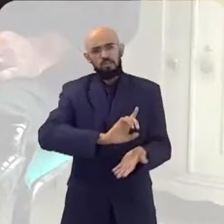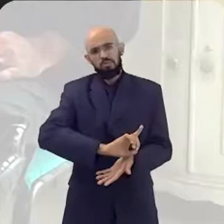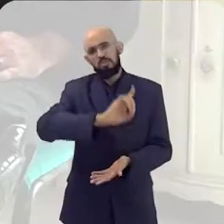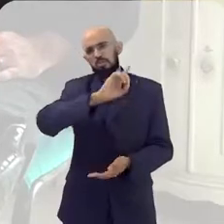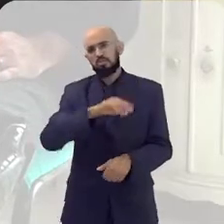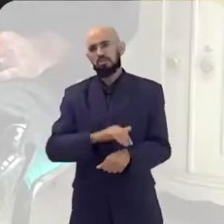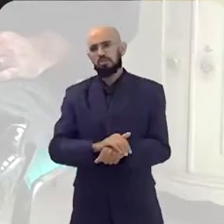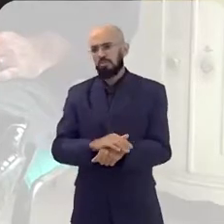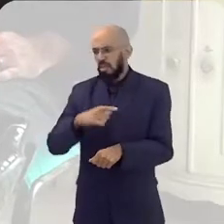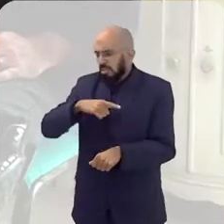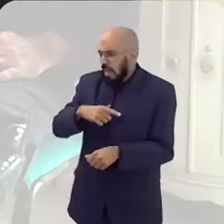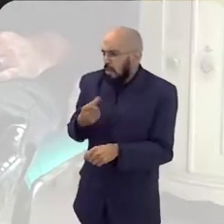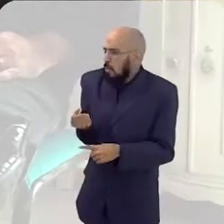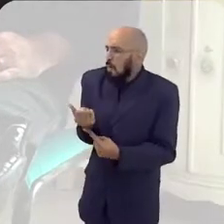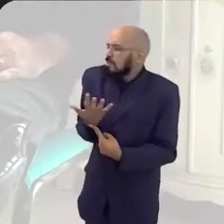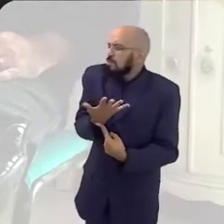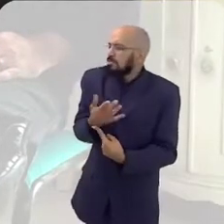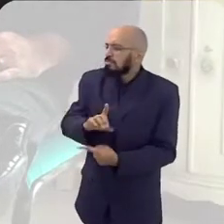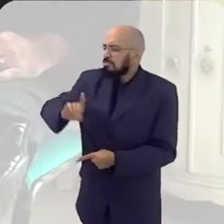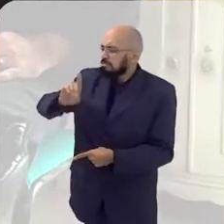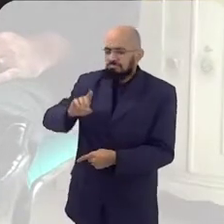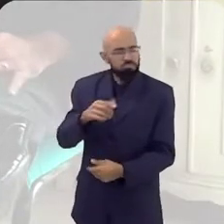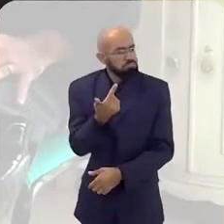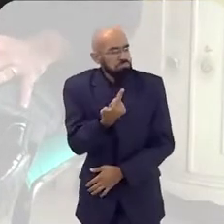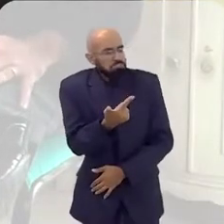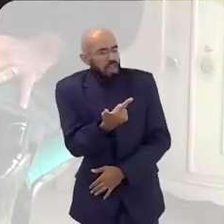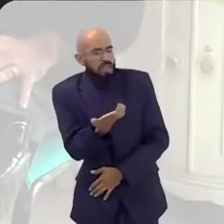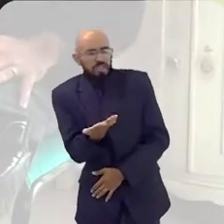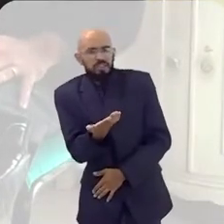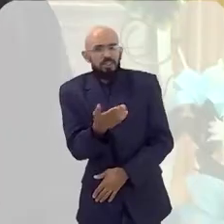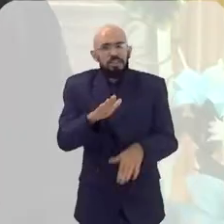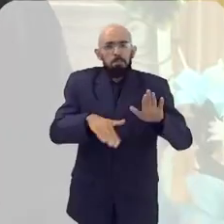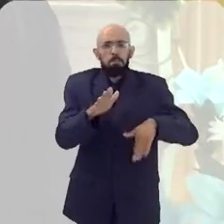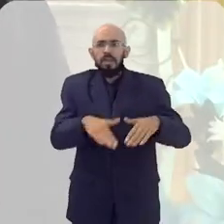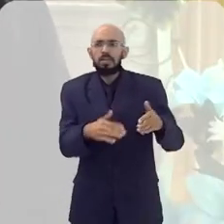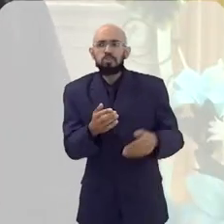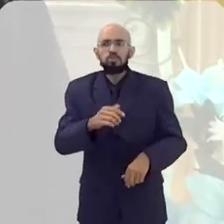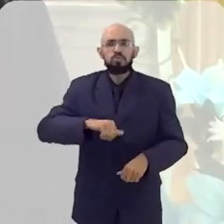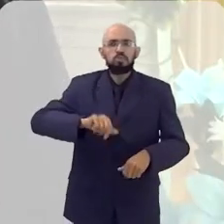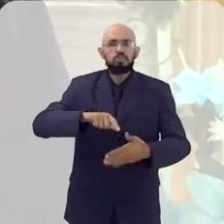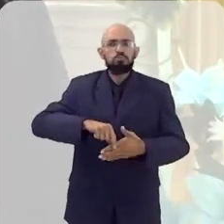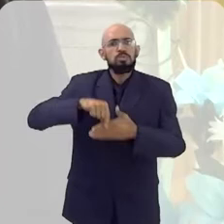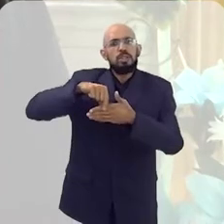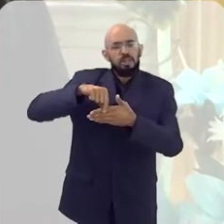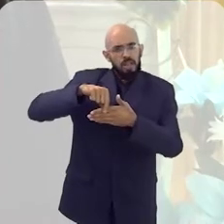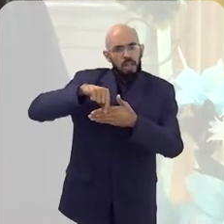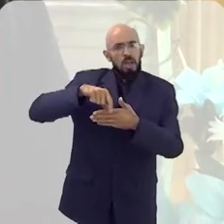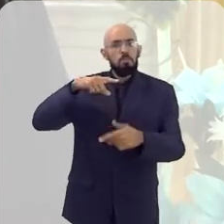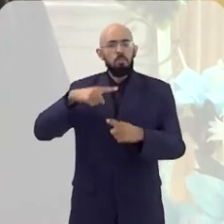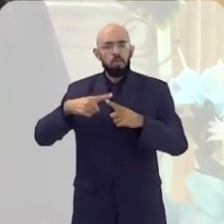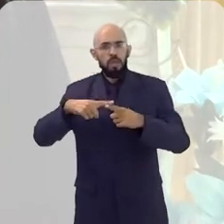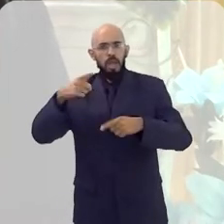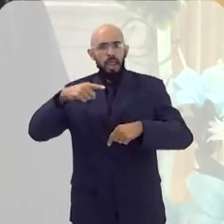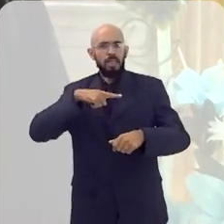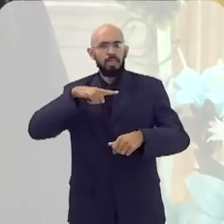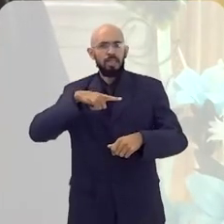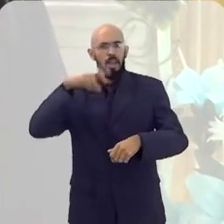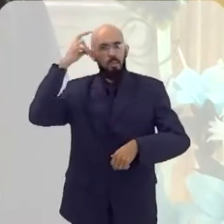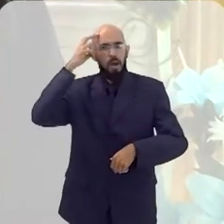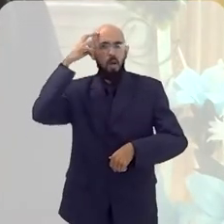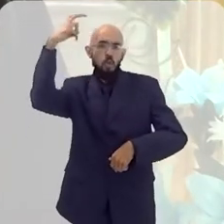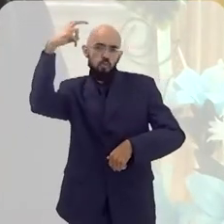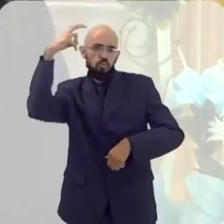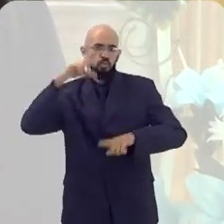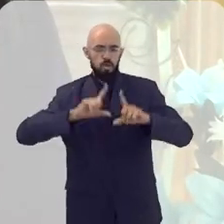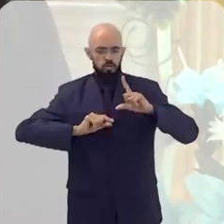Certo. Tem um número de deuses que vocês acreditam? Não, depende Não. do panteão. A Wicca, ela tem tradições dentro dela.